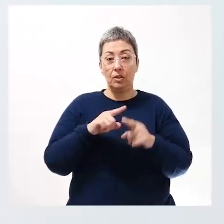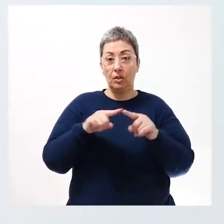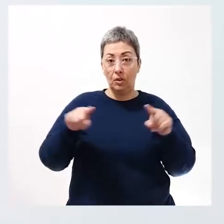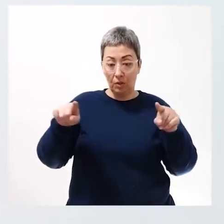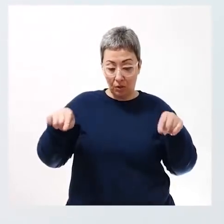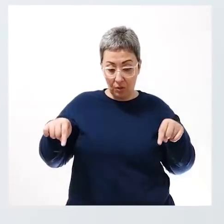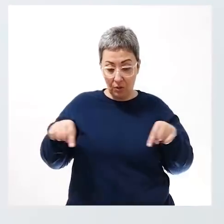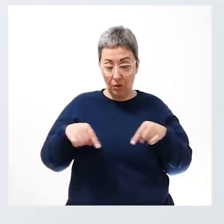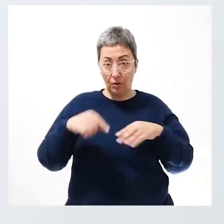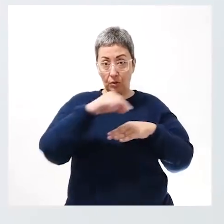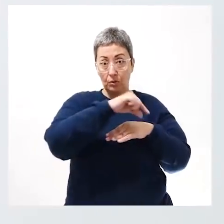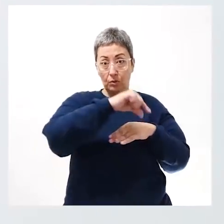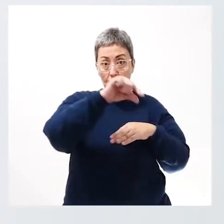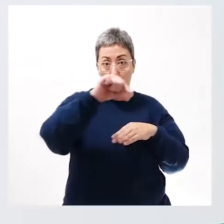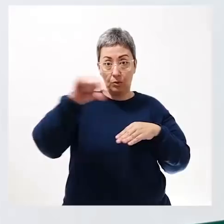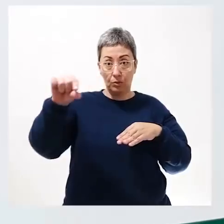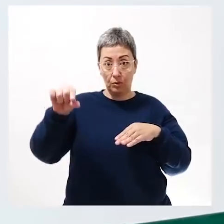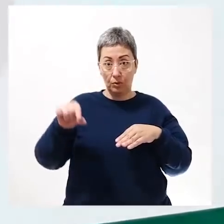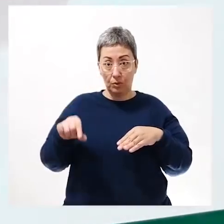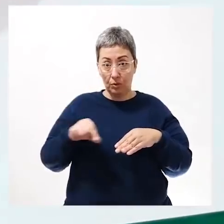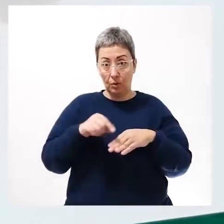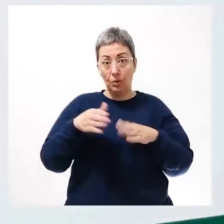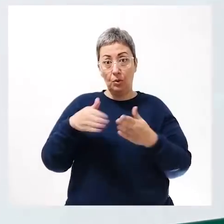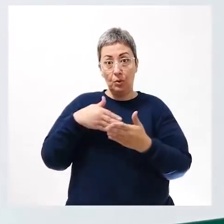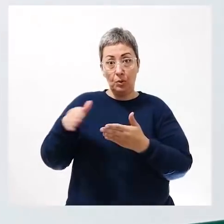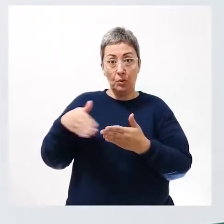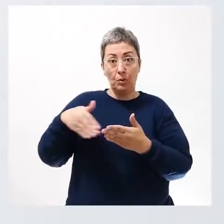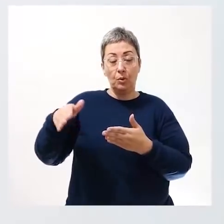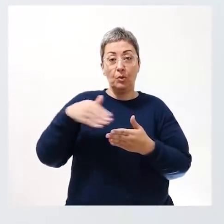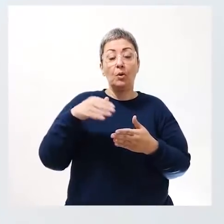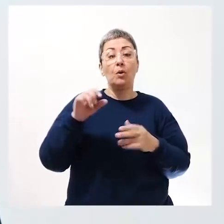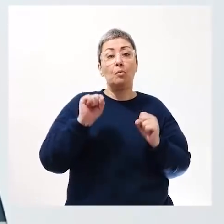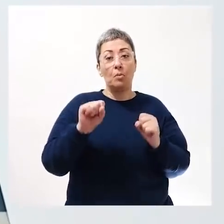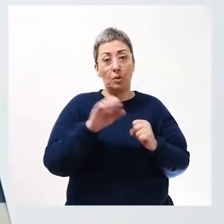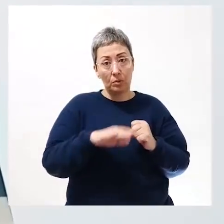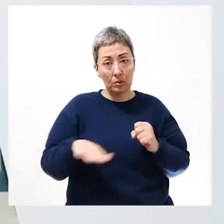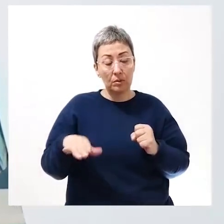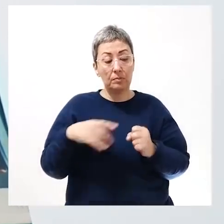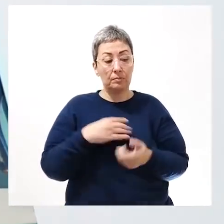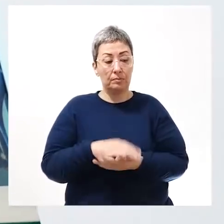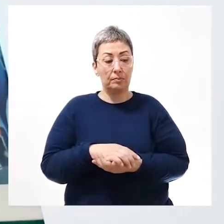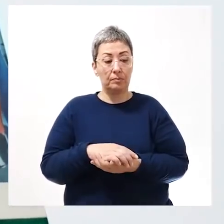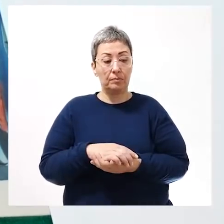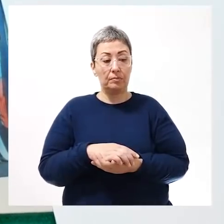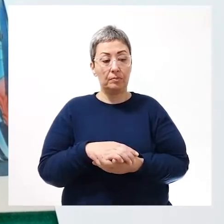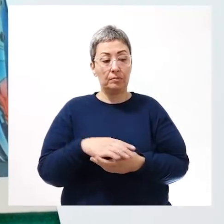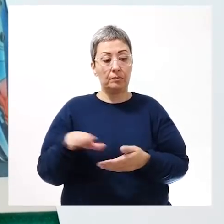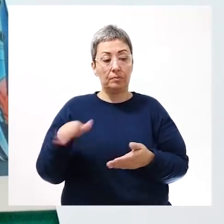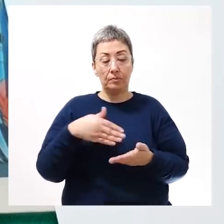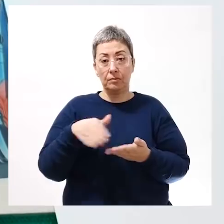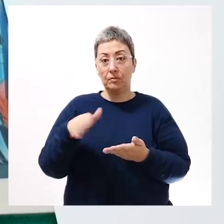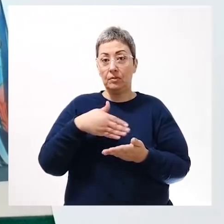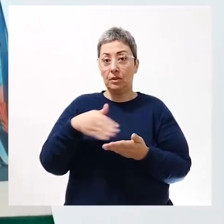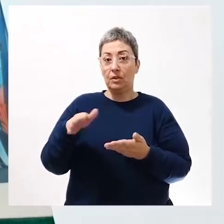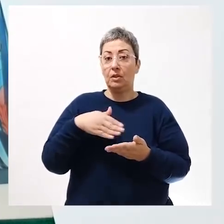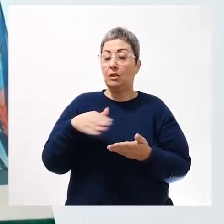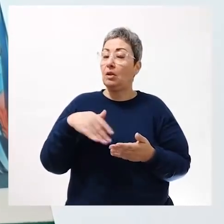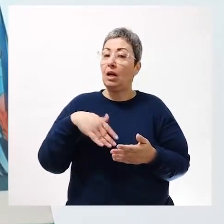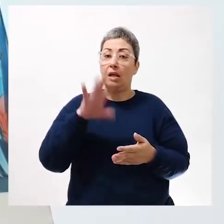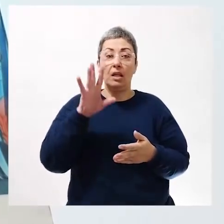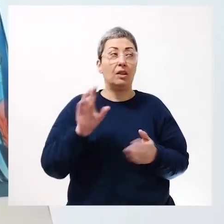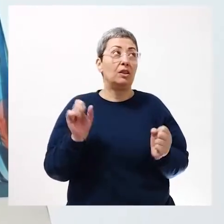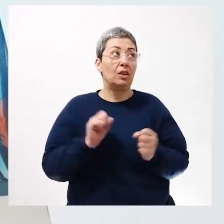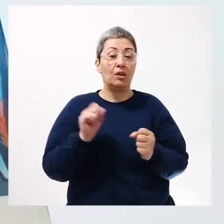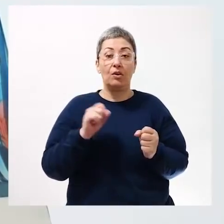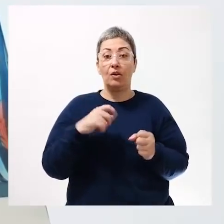Vamos passar aqui pelos cantinhos. Não passa com o pincel, pode dar para a criança passar, tá bom? Então a criança vai passar